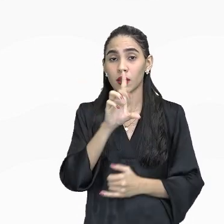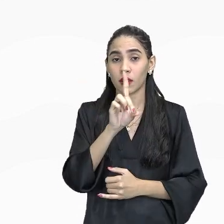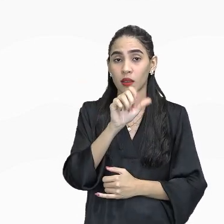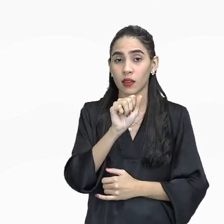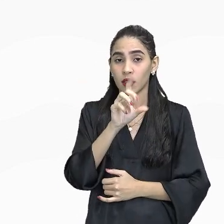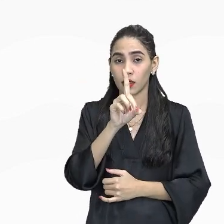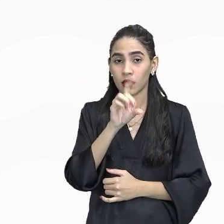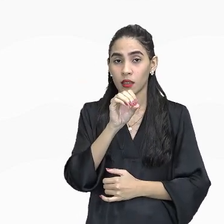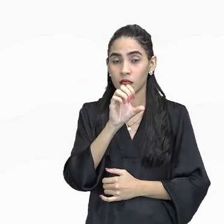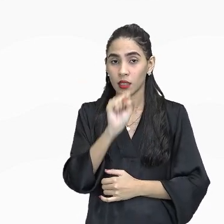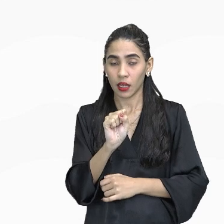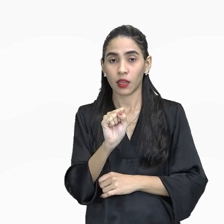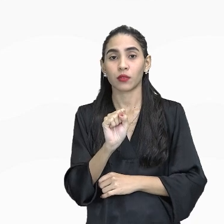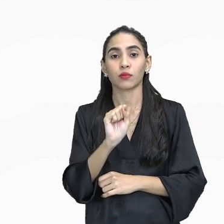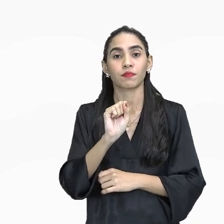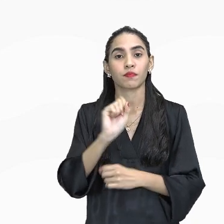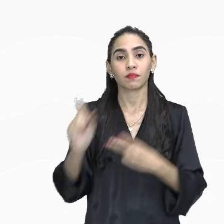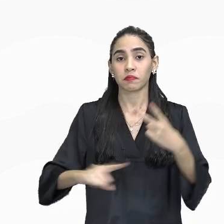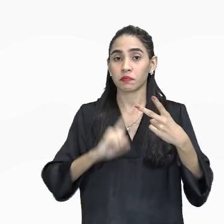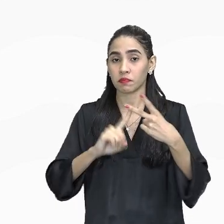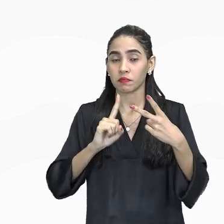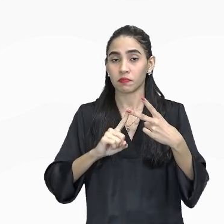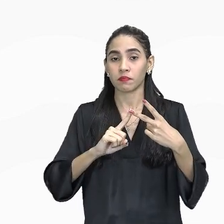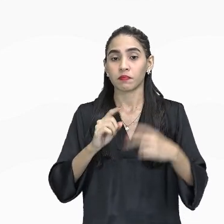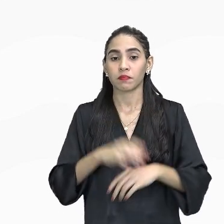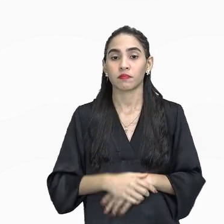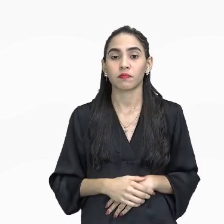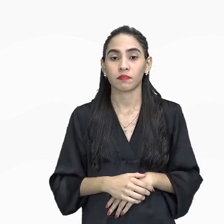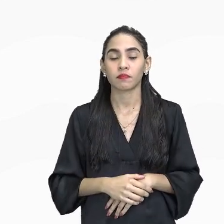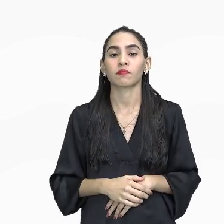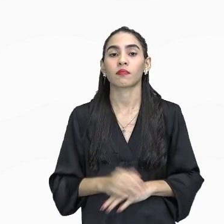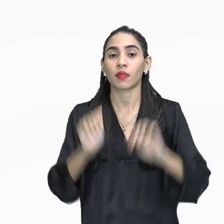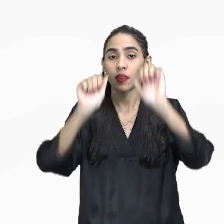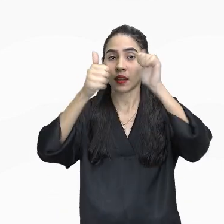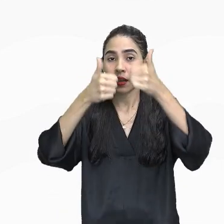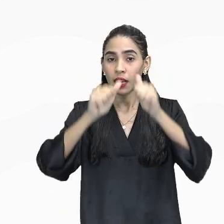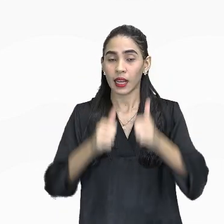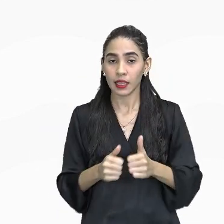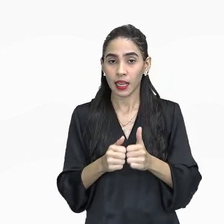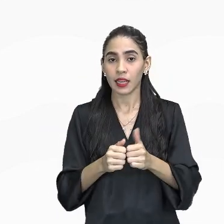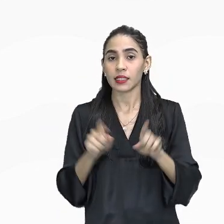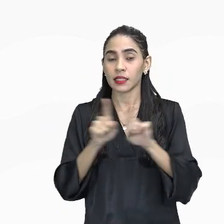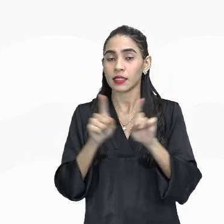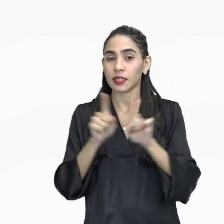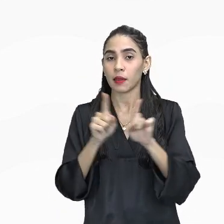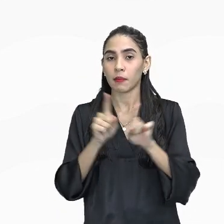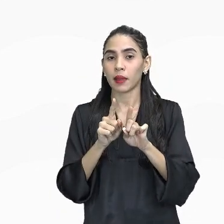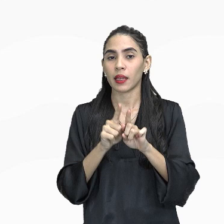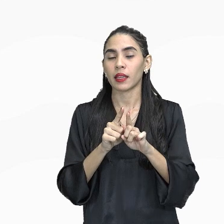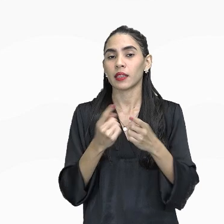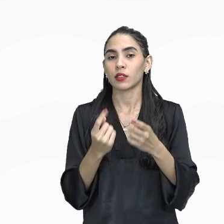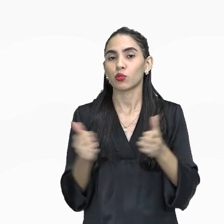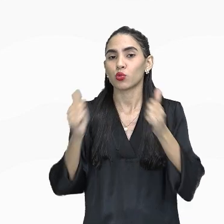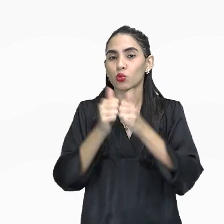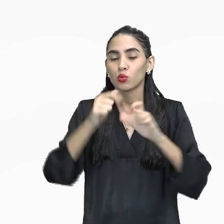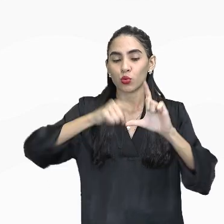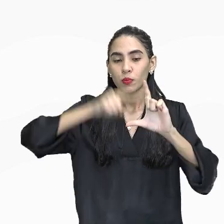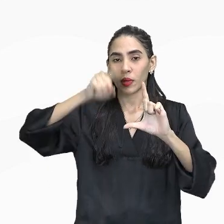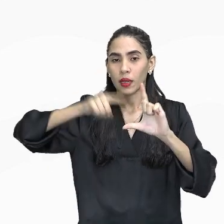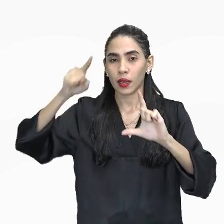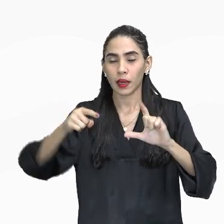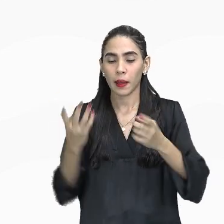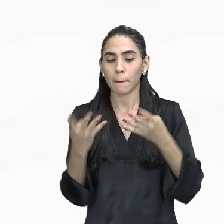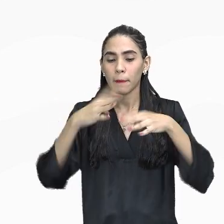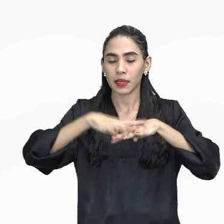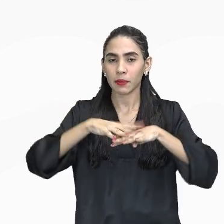vamos ali para a segunda parte desse infográfico, que é análise e interpretação de dados estatísticos. E é onde a matemática